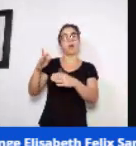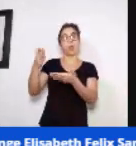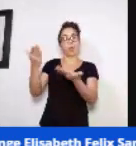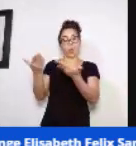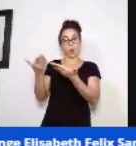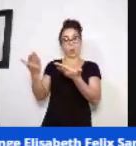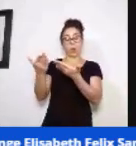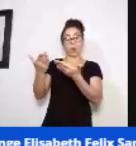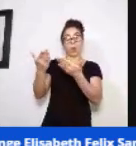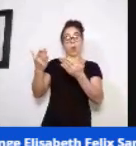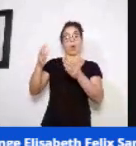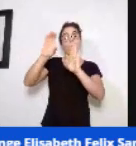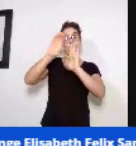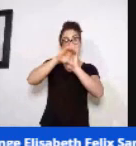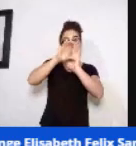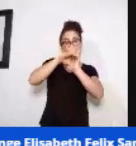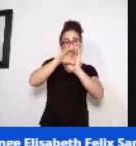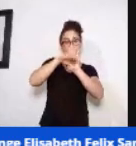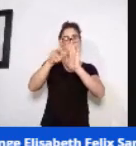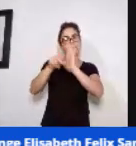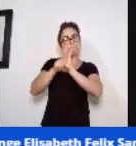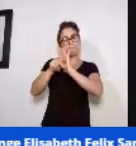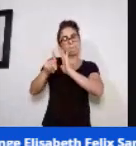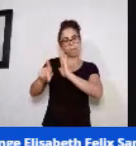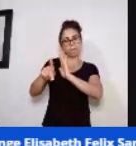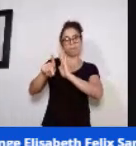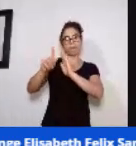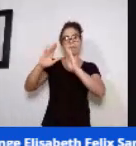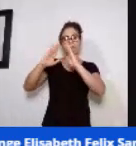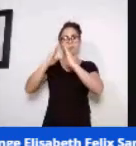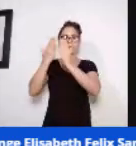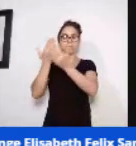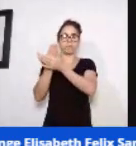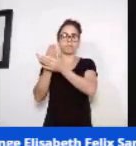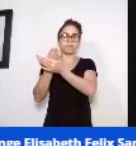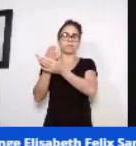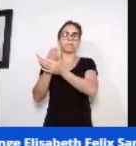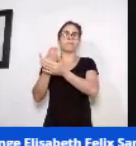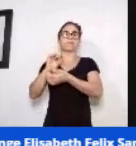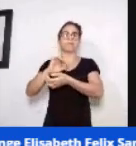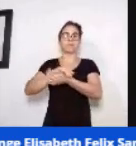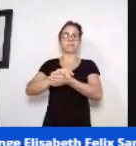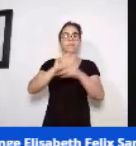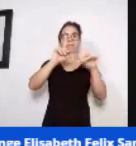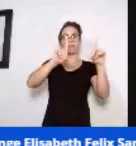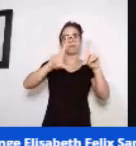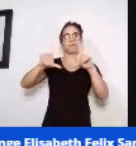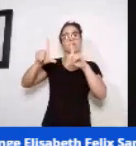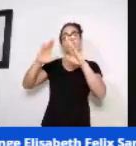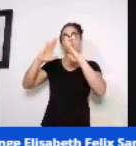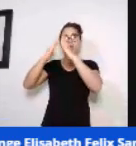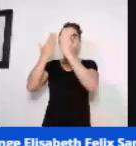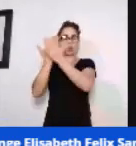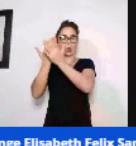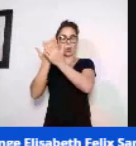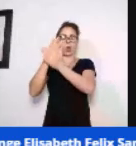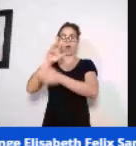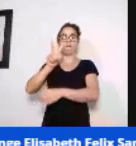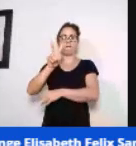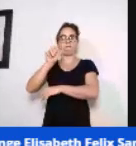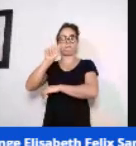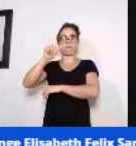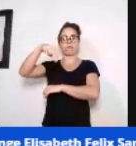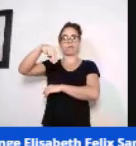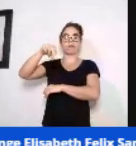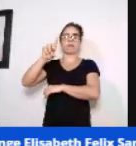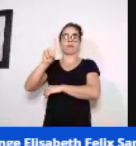unidade. Pode passar. Essa é a Escola Vanderlei Rosa de Oliveira, situada